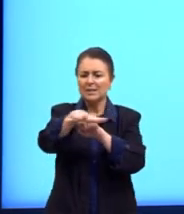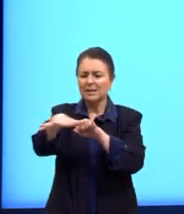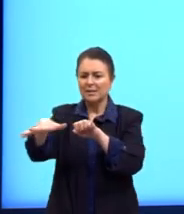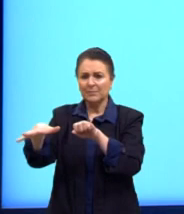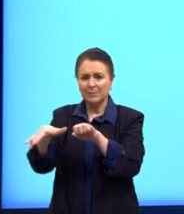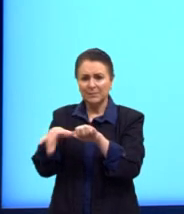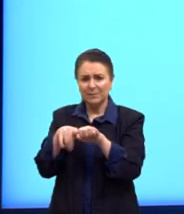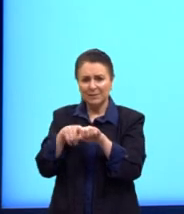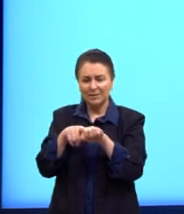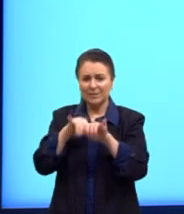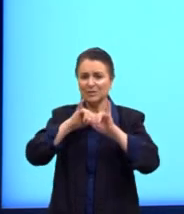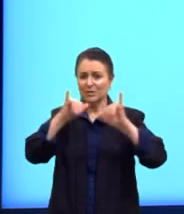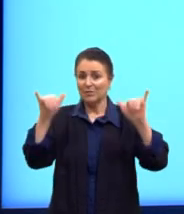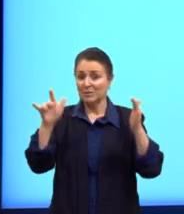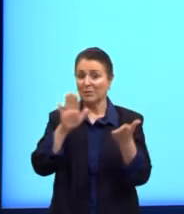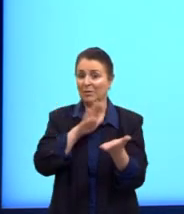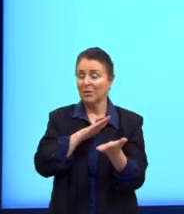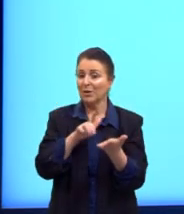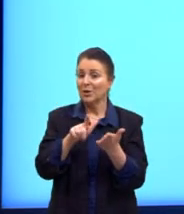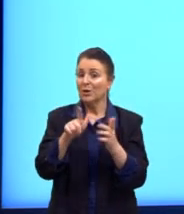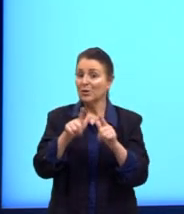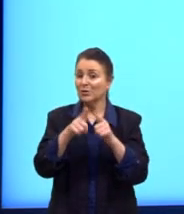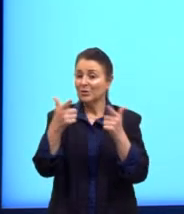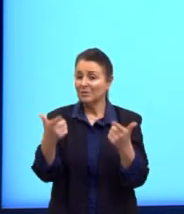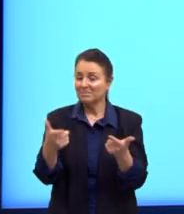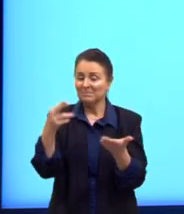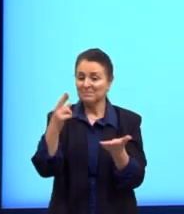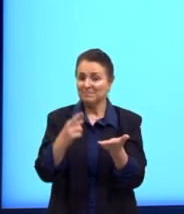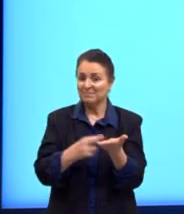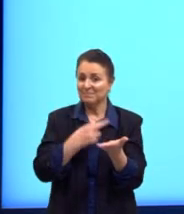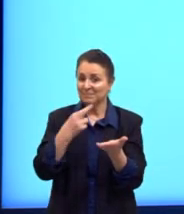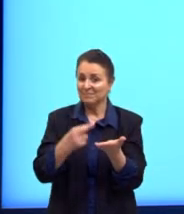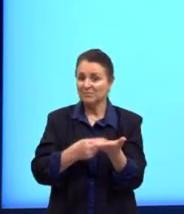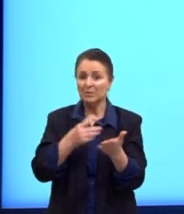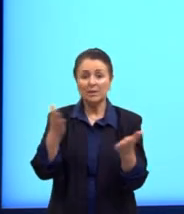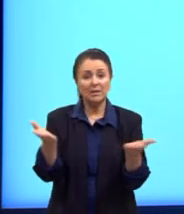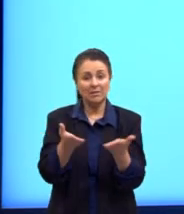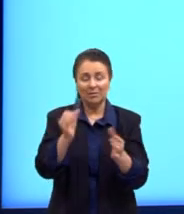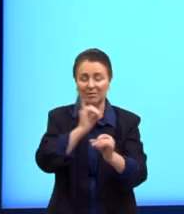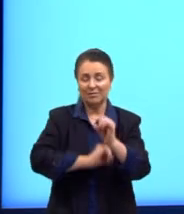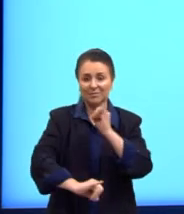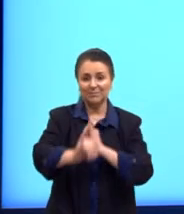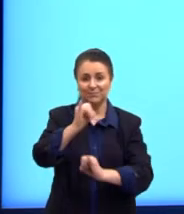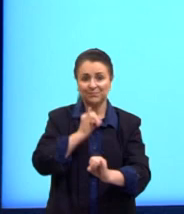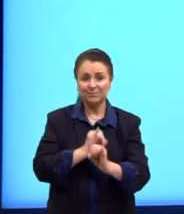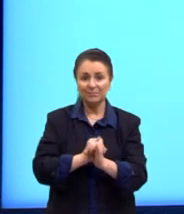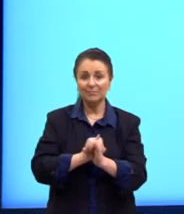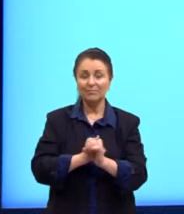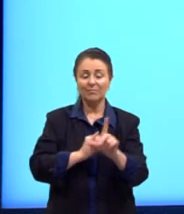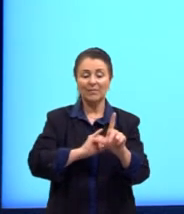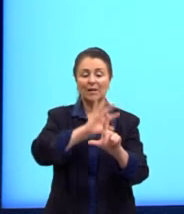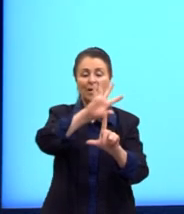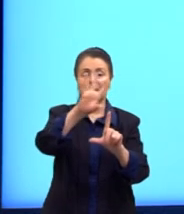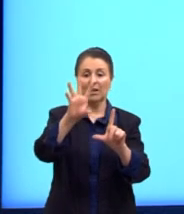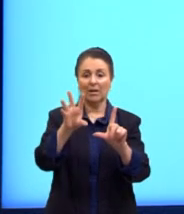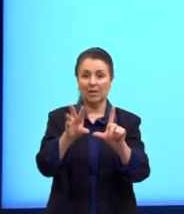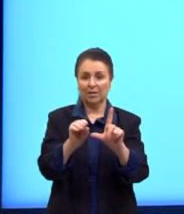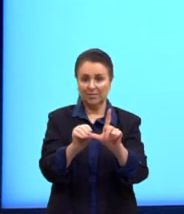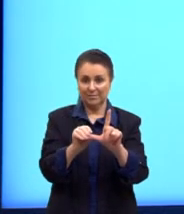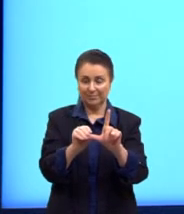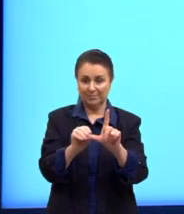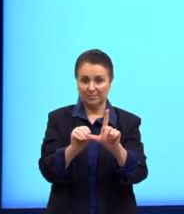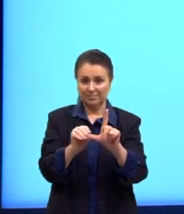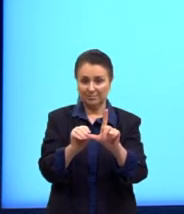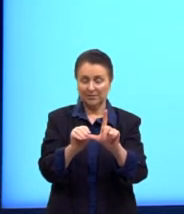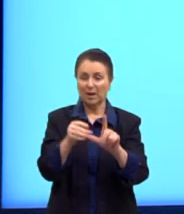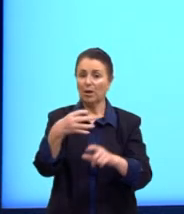gráfica jornais revistas e internet o termo Cartoon é uma forma